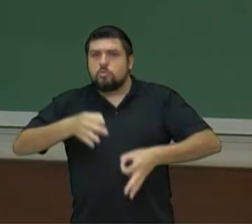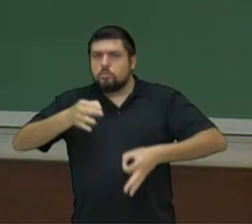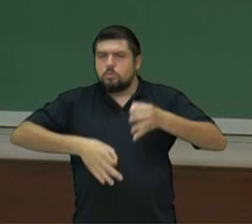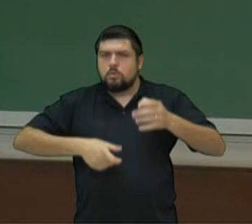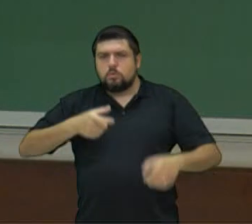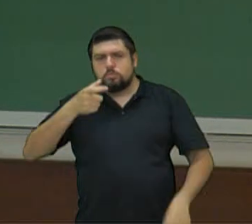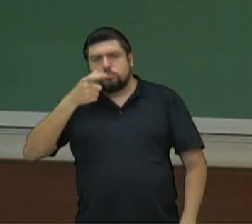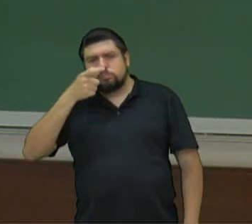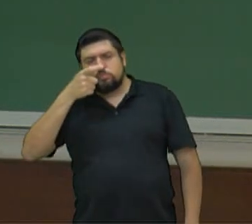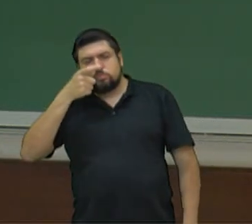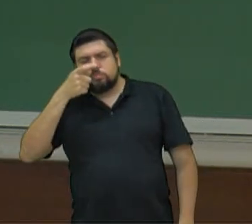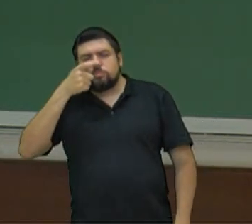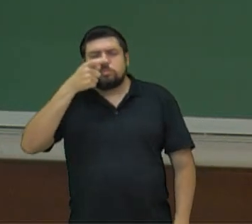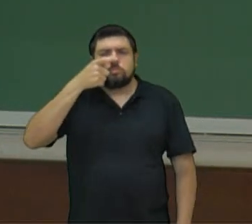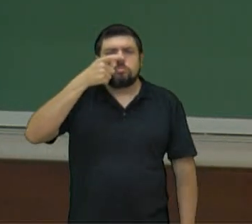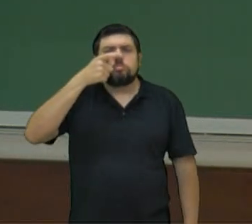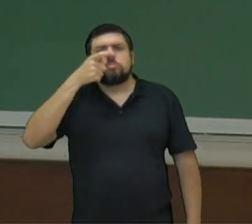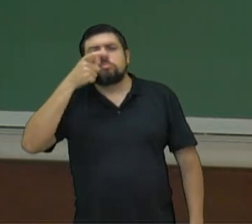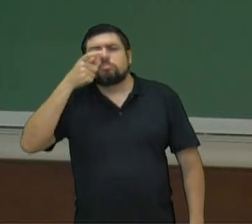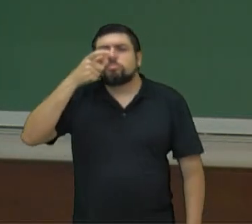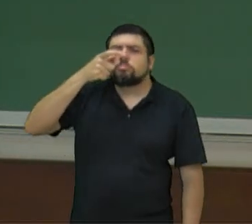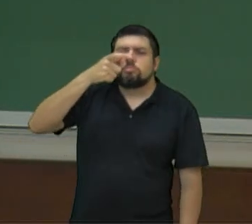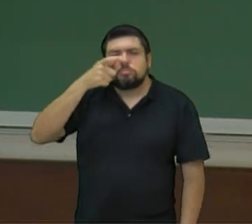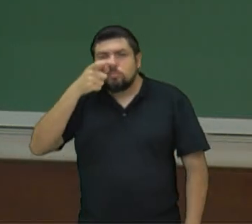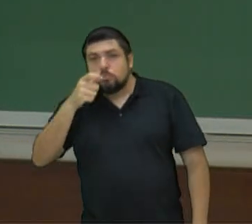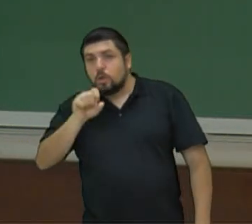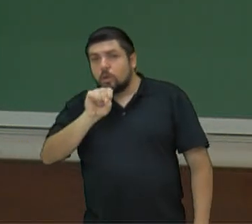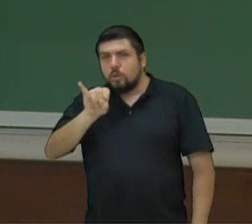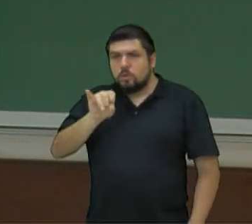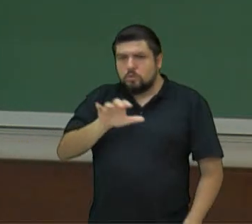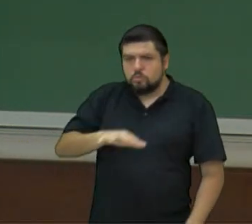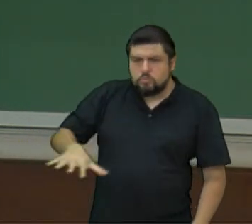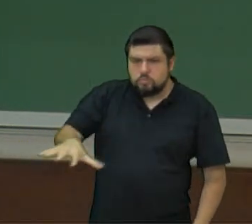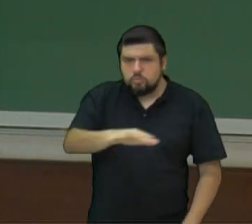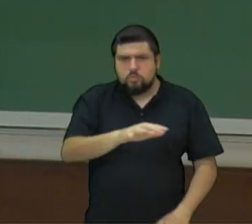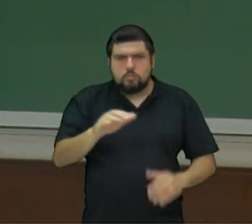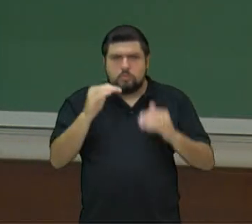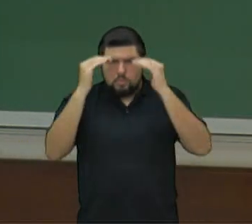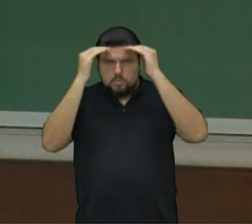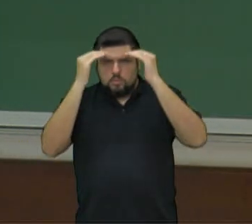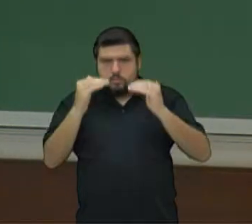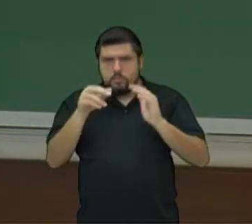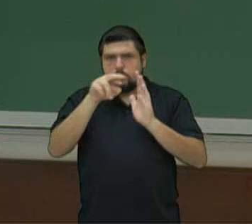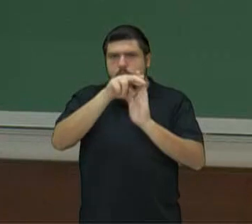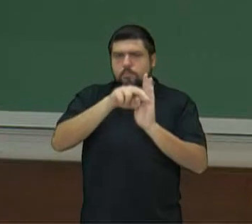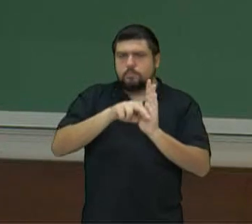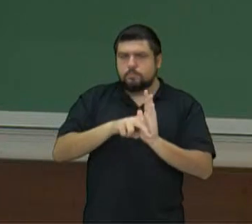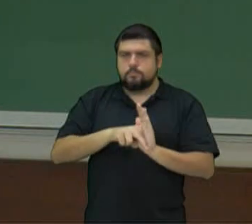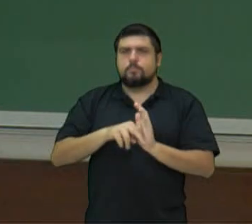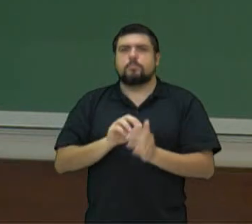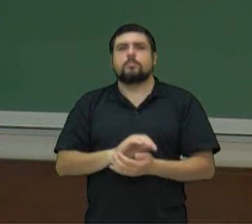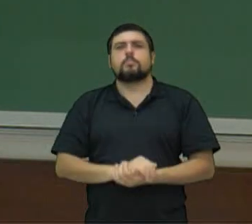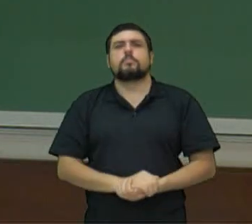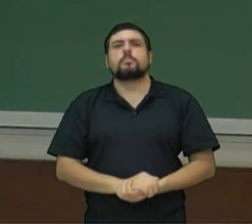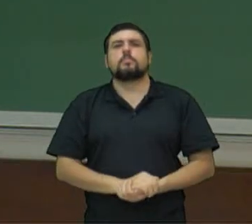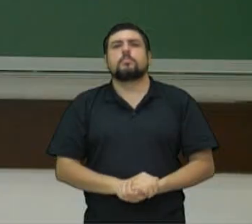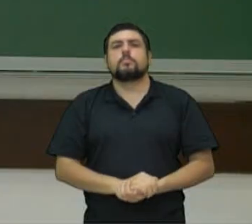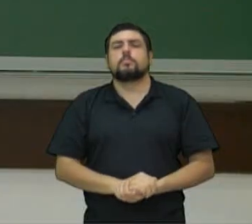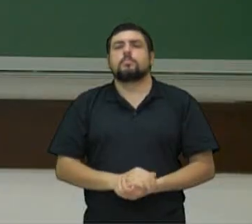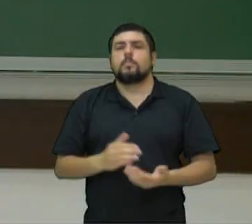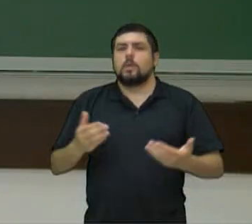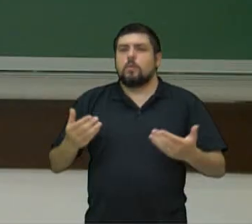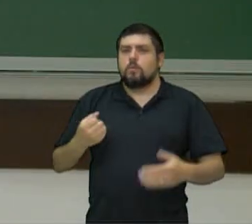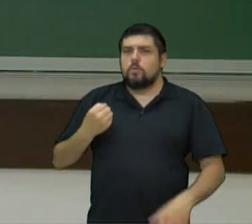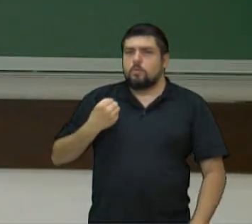para ter certeza que os jogadores estão seguindo as regras. E agora, no número 6,